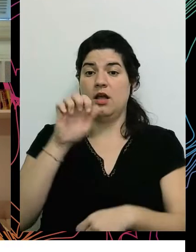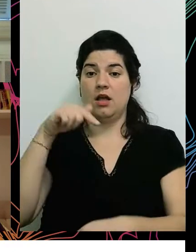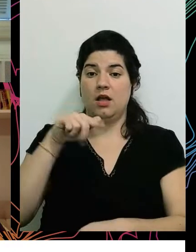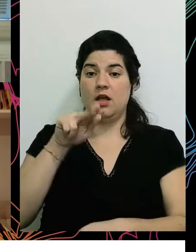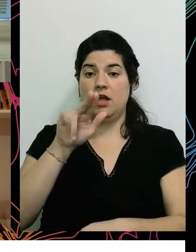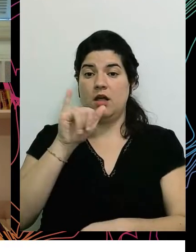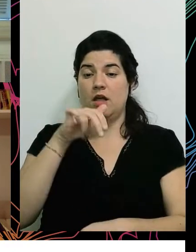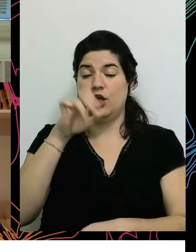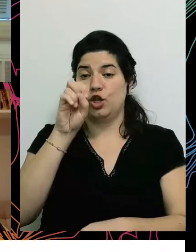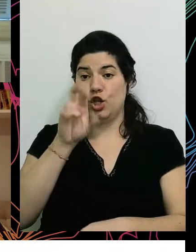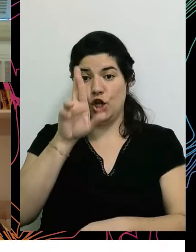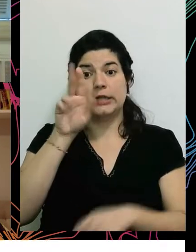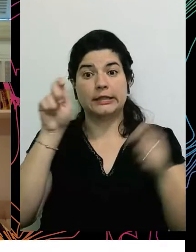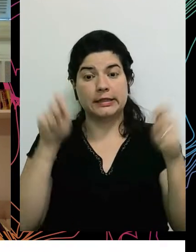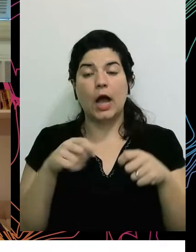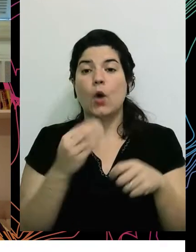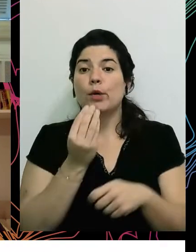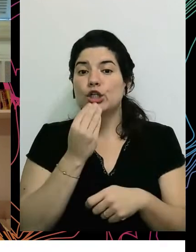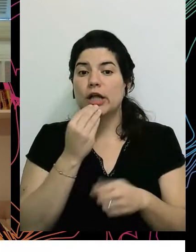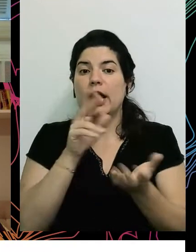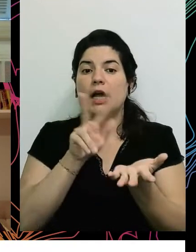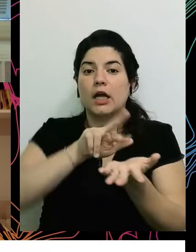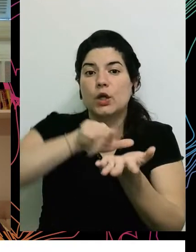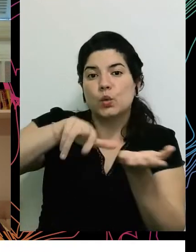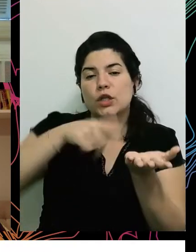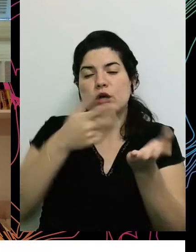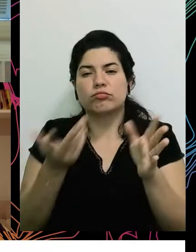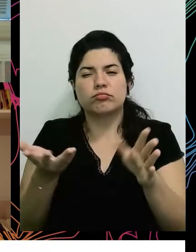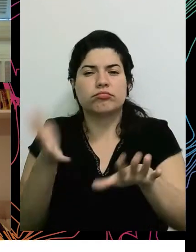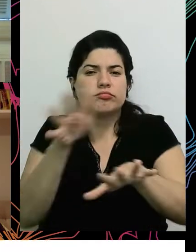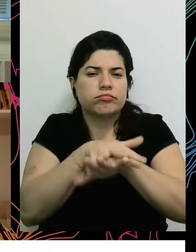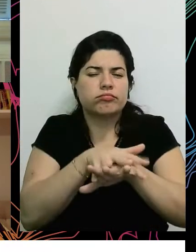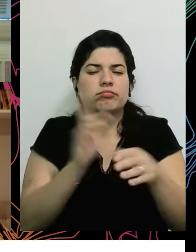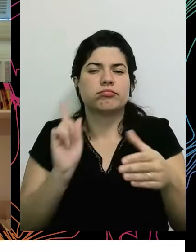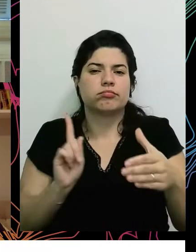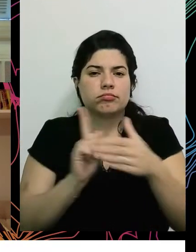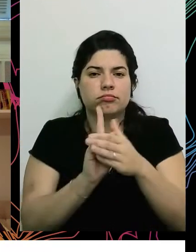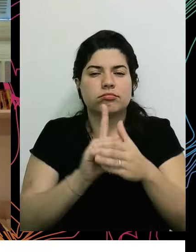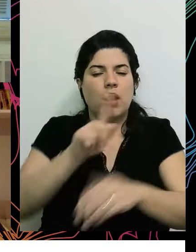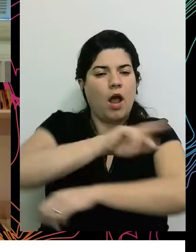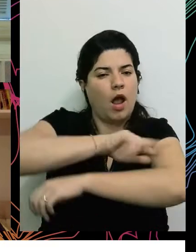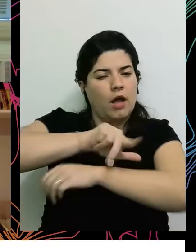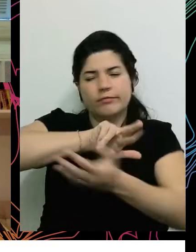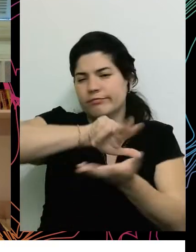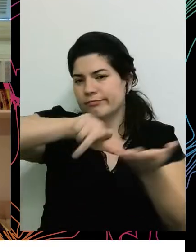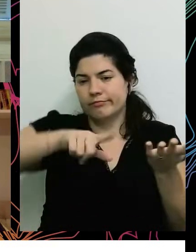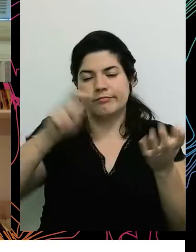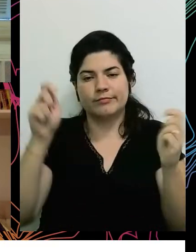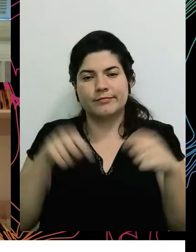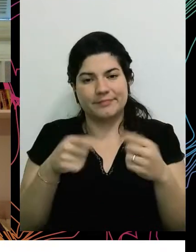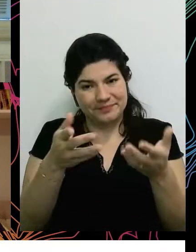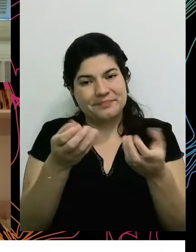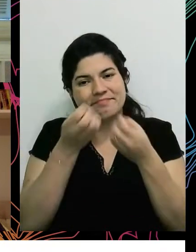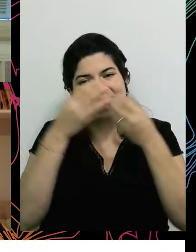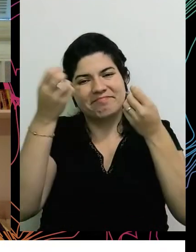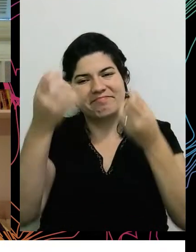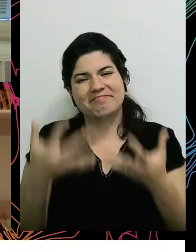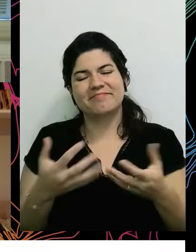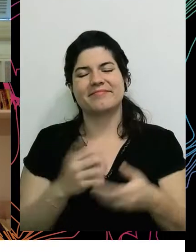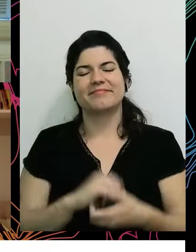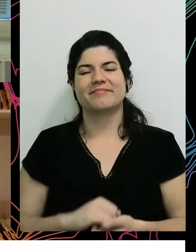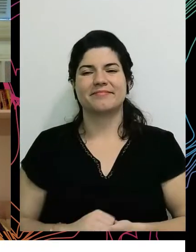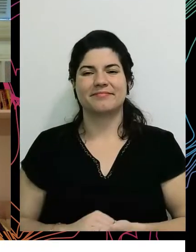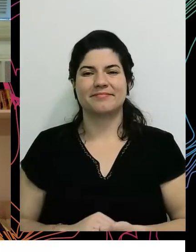inclusão, de equidade, de gênero, de raça, enfim, o que você quiser compartilhar com a gente nessa direção, será bem-vindo, Ana, com você.